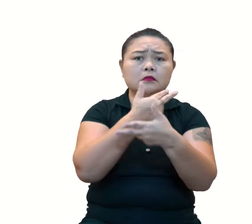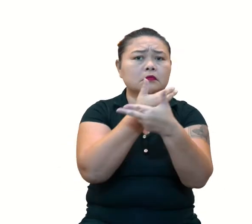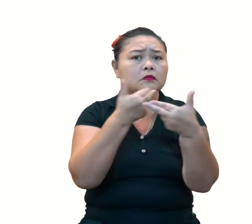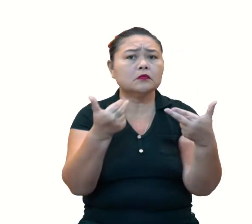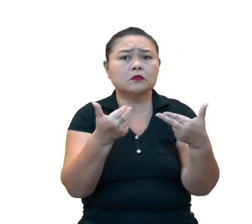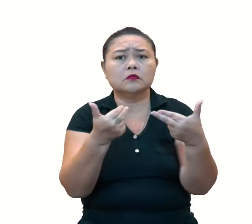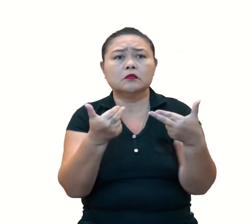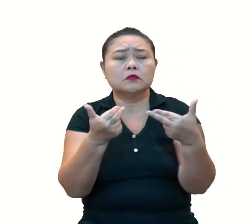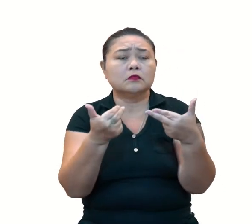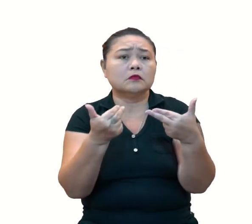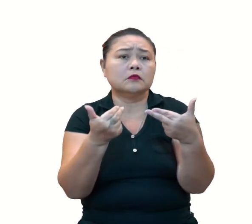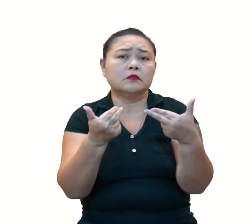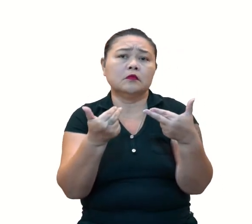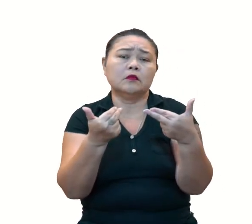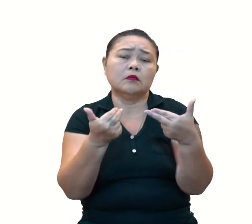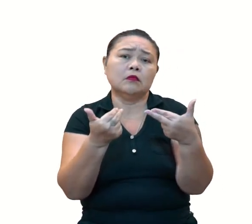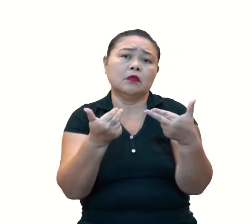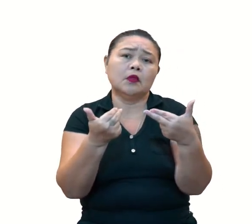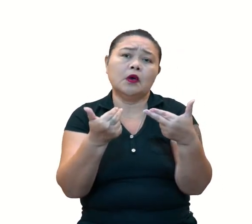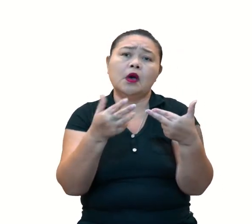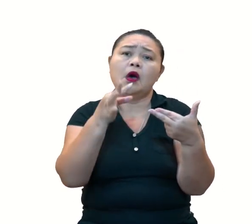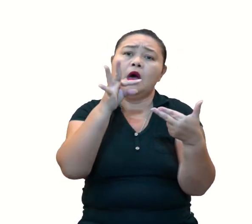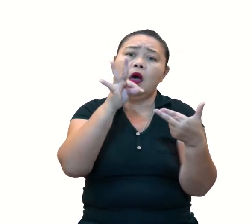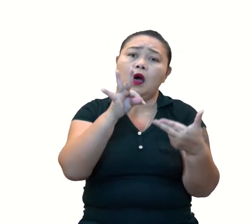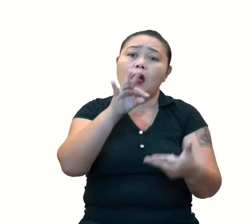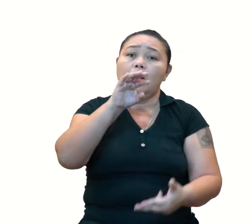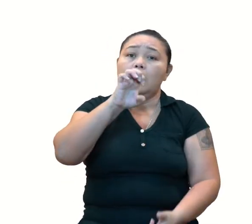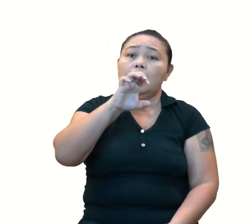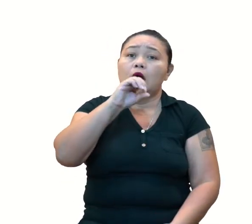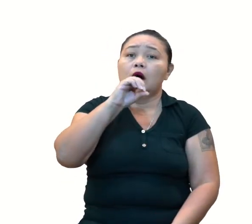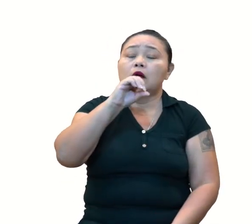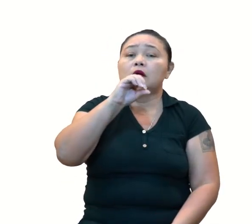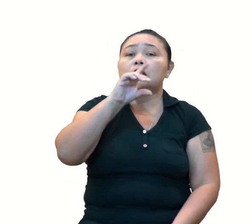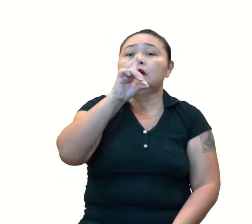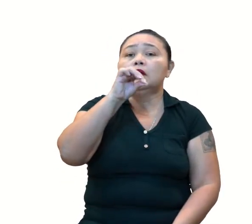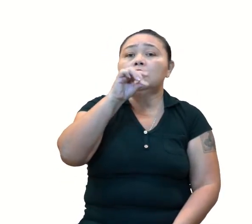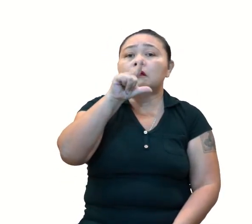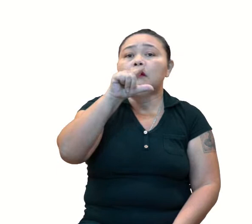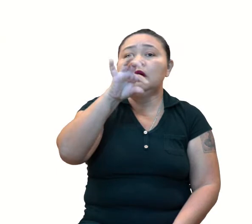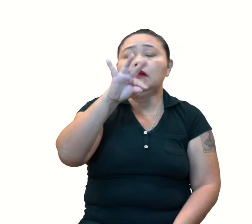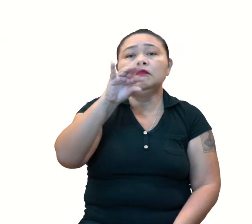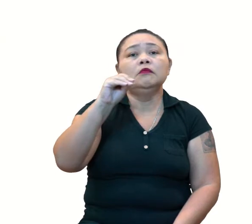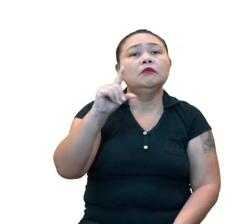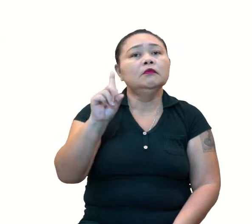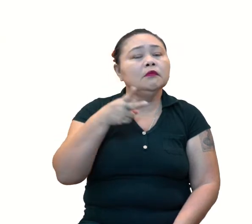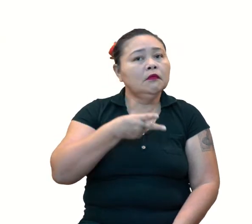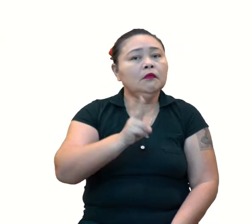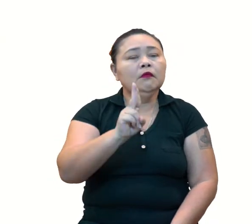com o teodolito, eu vou usar tangente?